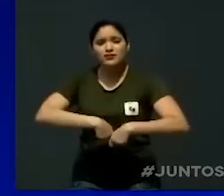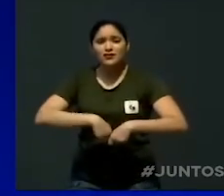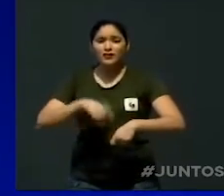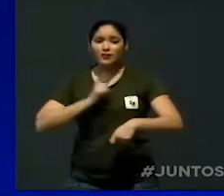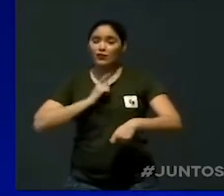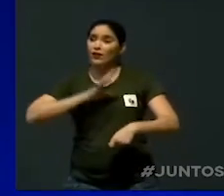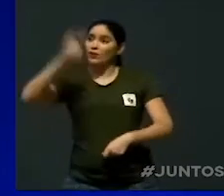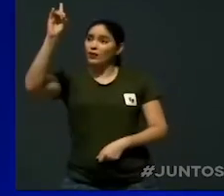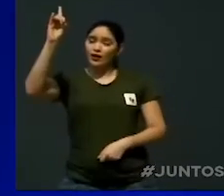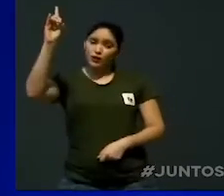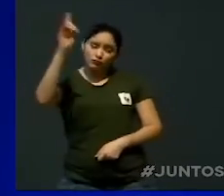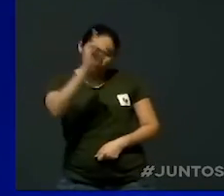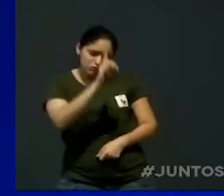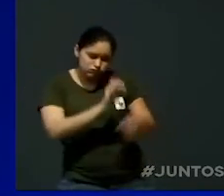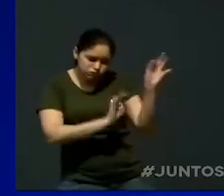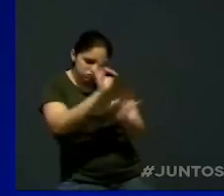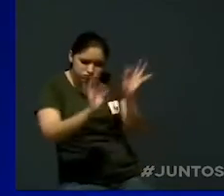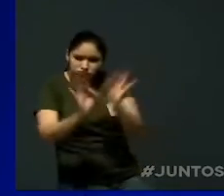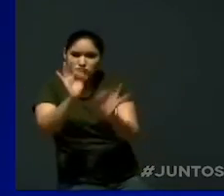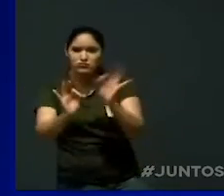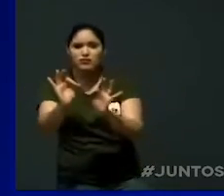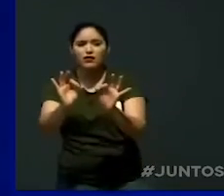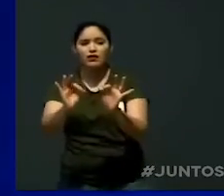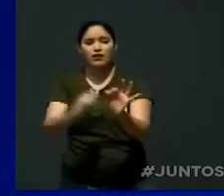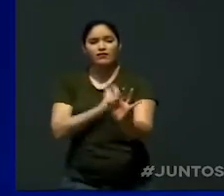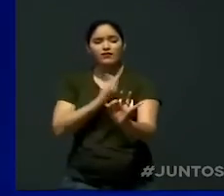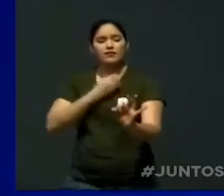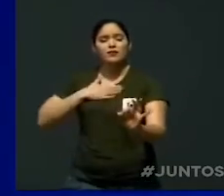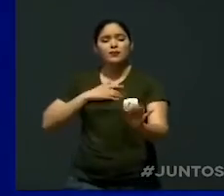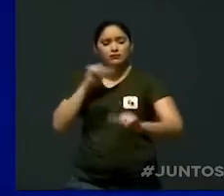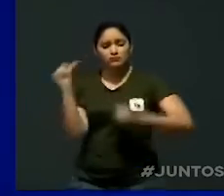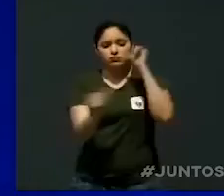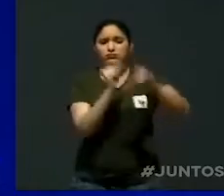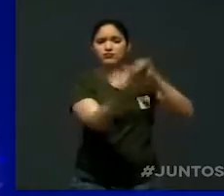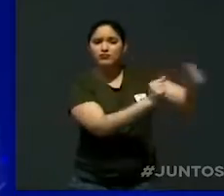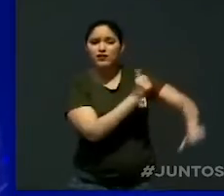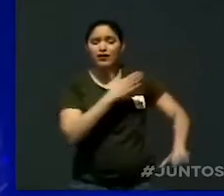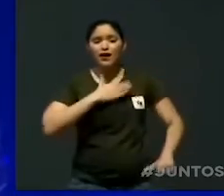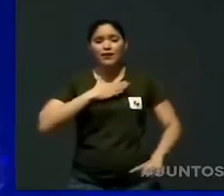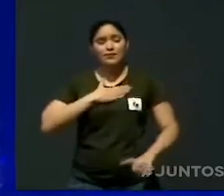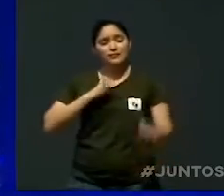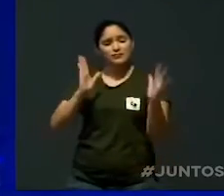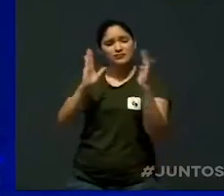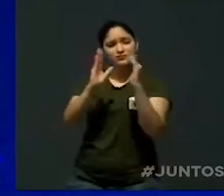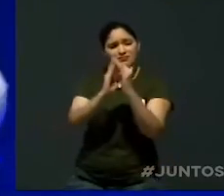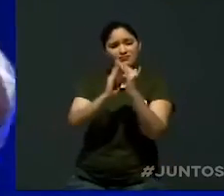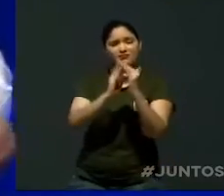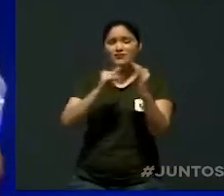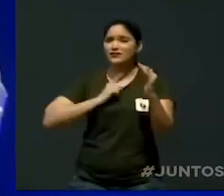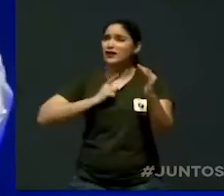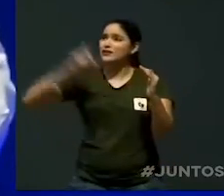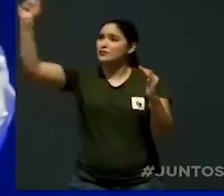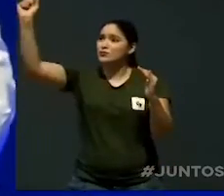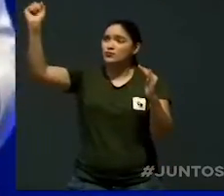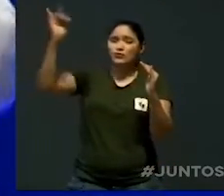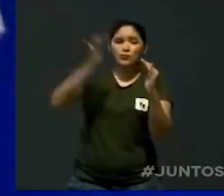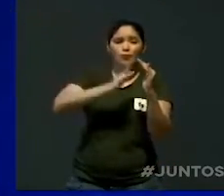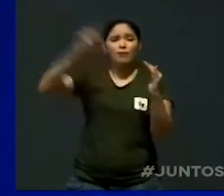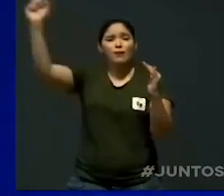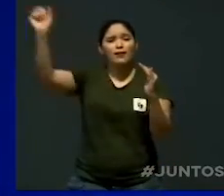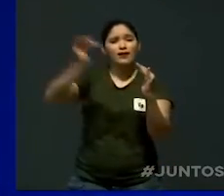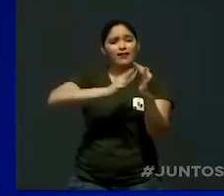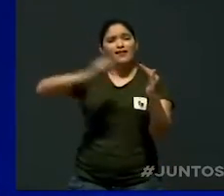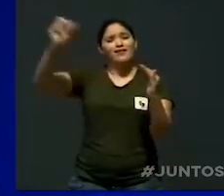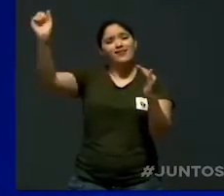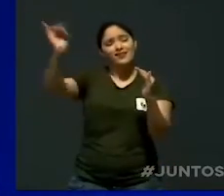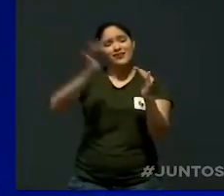assistir a transformação da minha vida. A minha casa será inspirada pelas bênçãos que Deus irá derramar na minha vida,